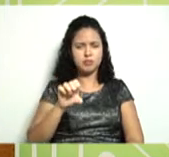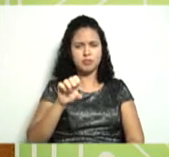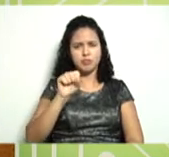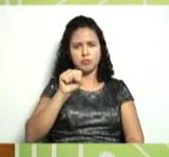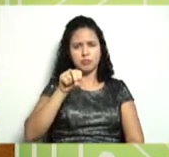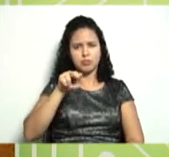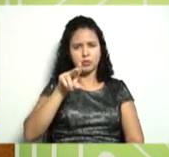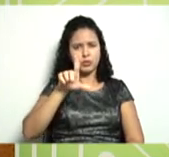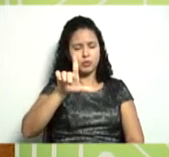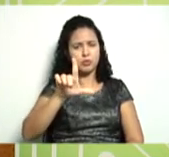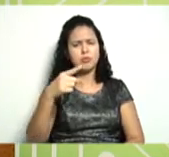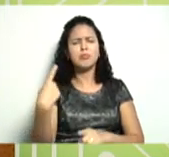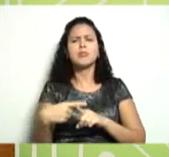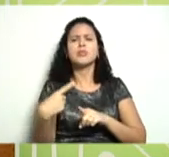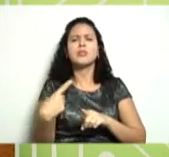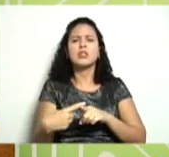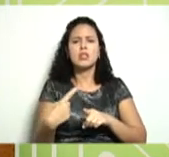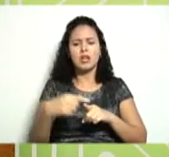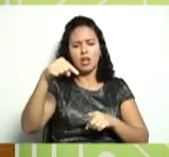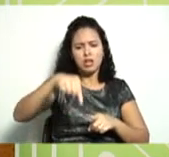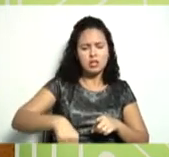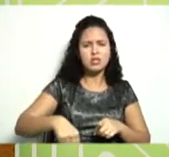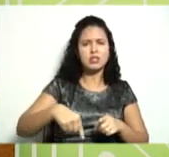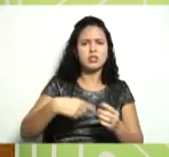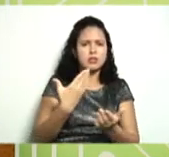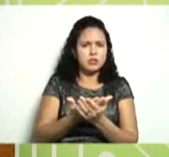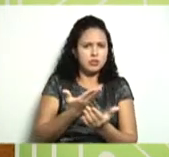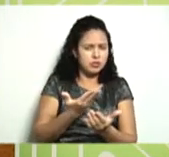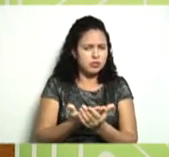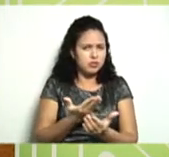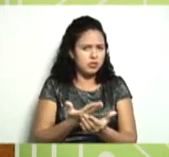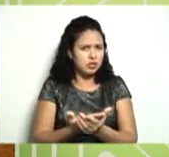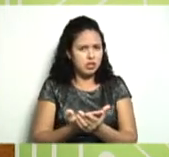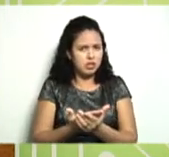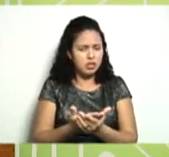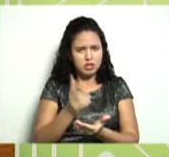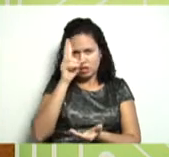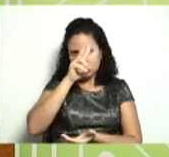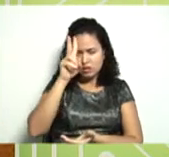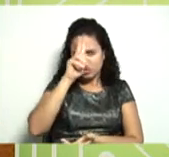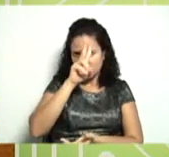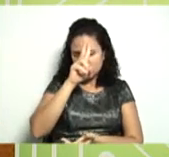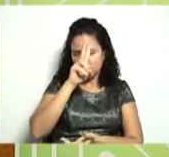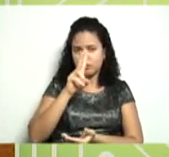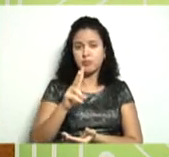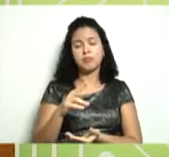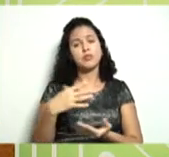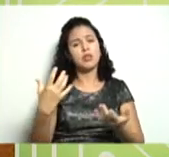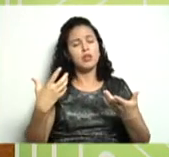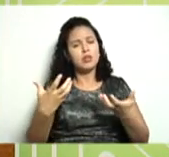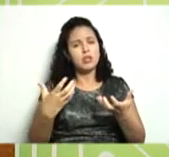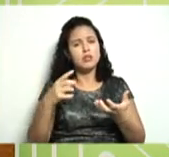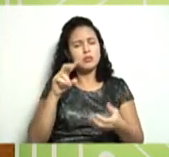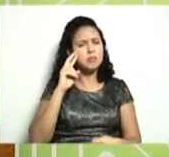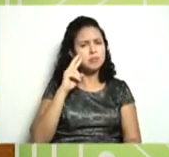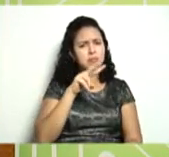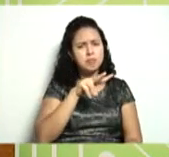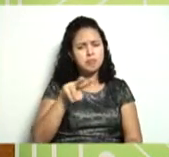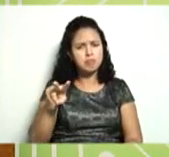por que está se tratando disso aqui na nossa aula de hoje? Pessoal, eu quero que vocês vejam através de